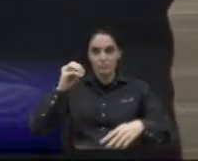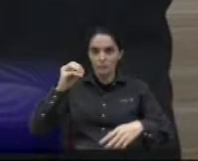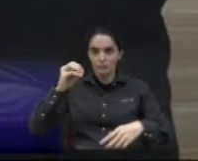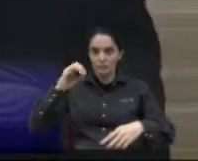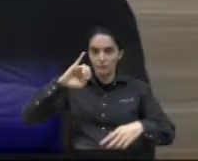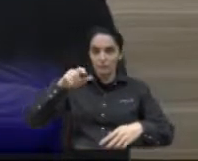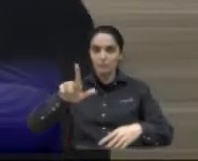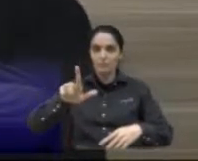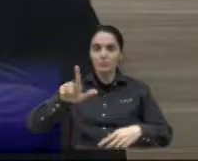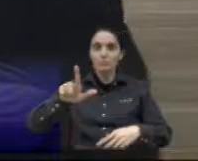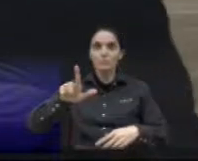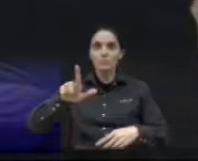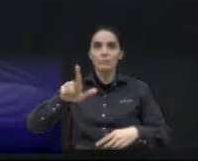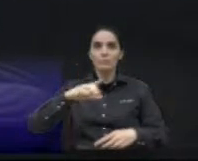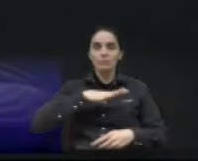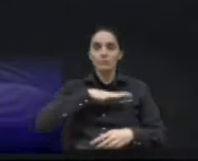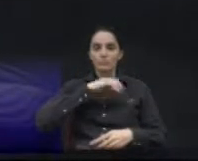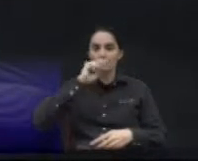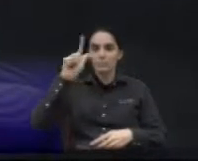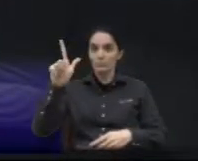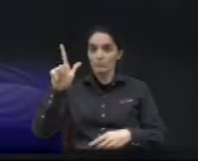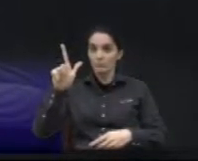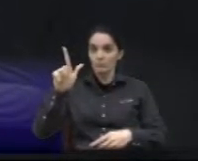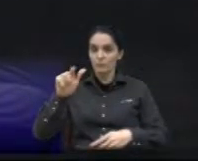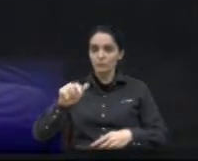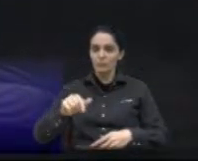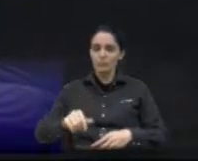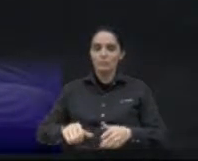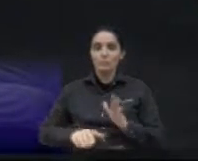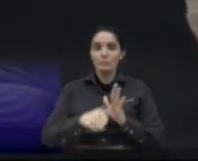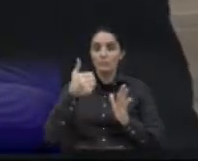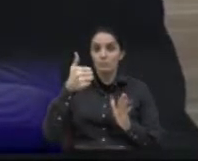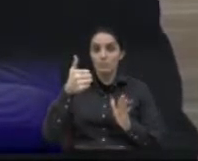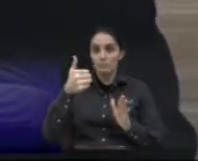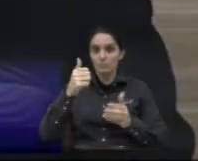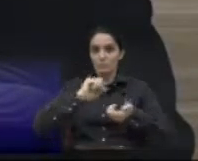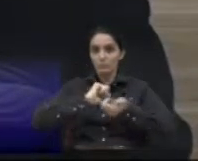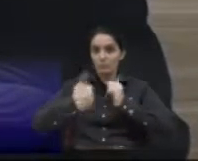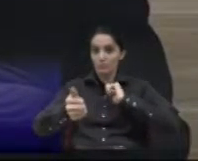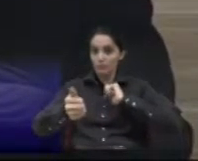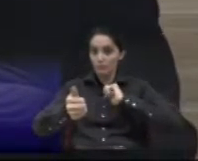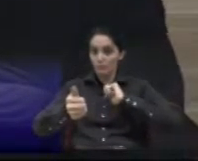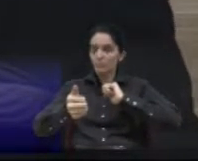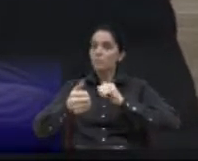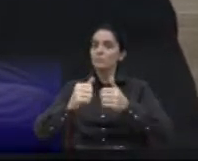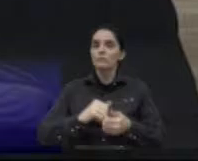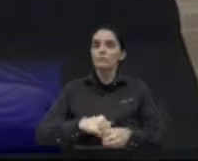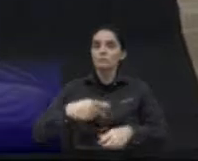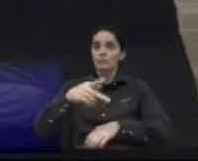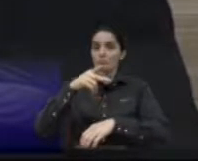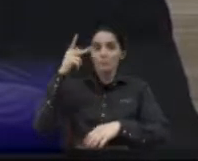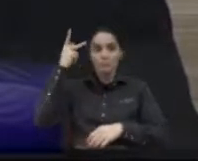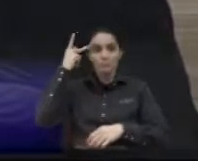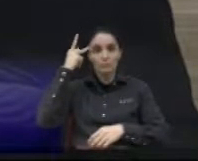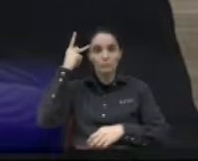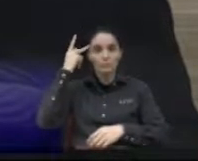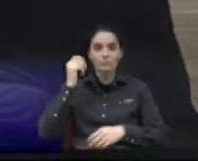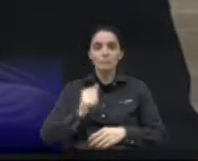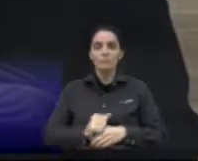julho, Limeira vai sediar a primeira etapa do Campeonato Paulista, onde já está confirmado